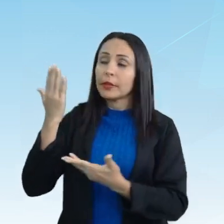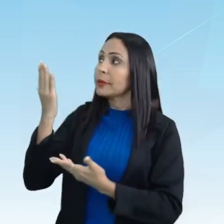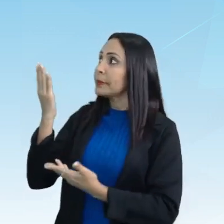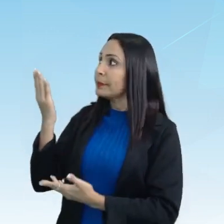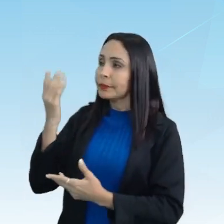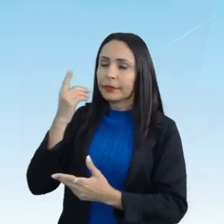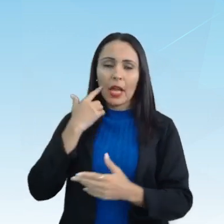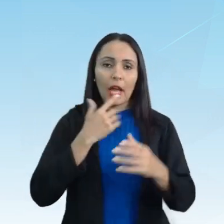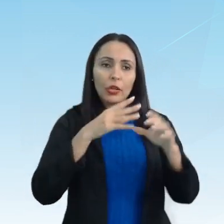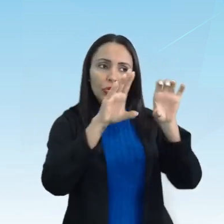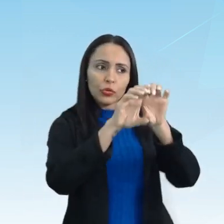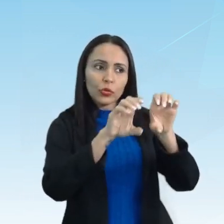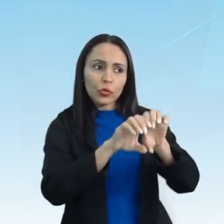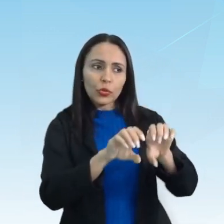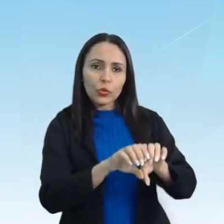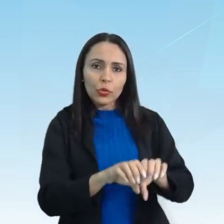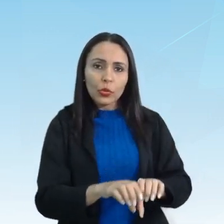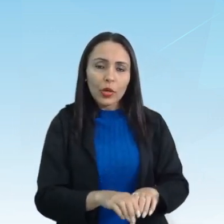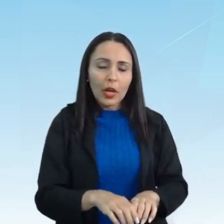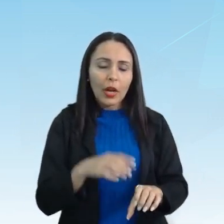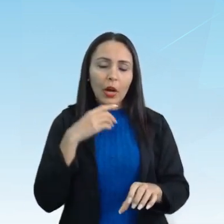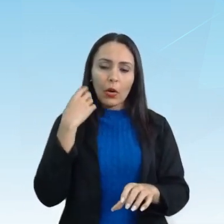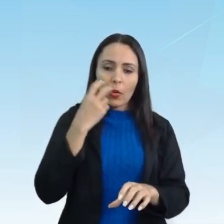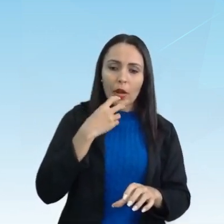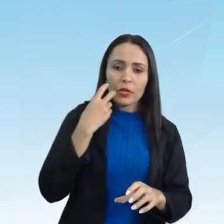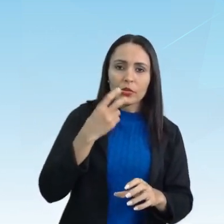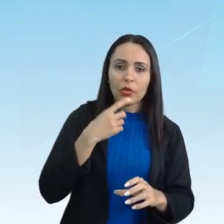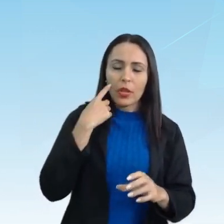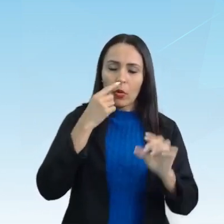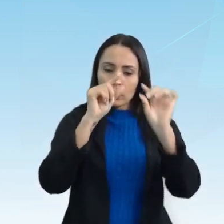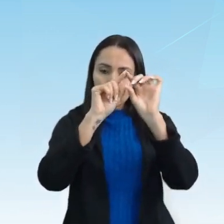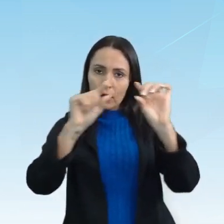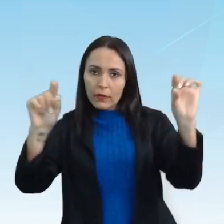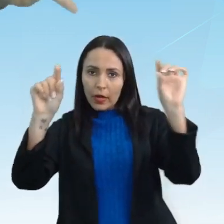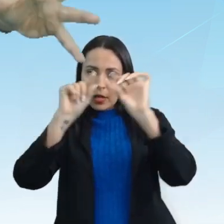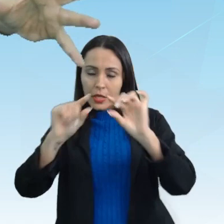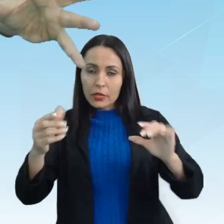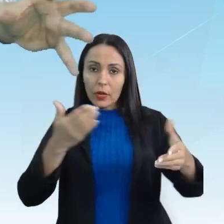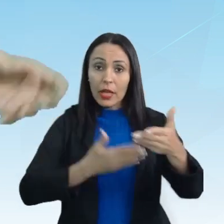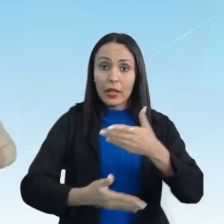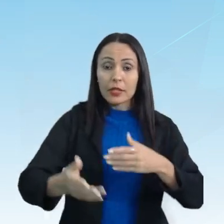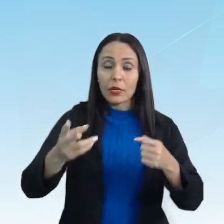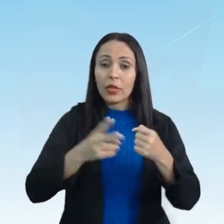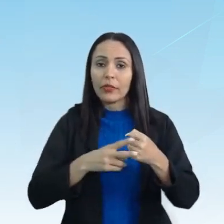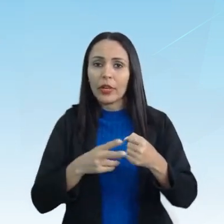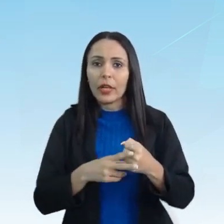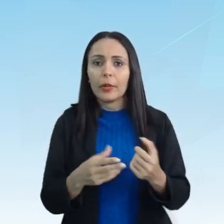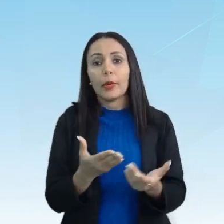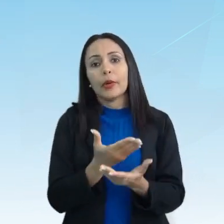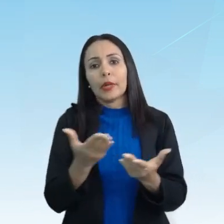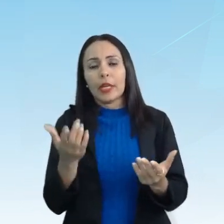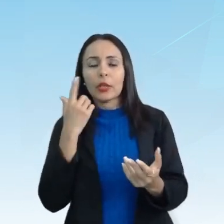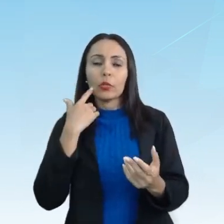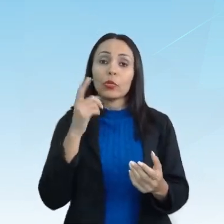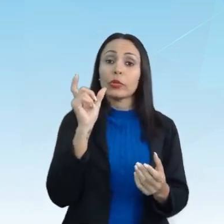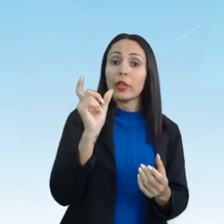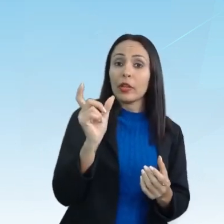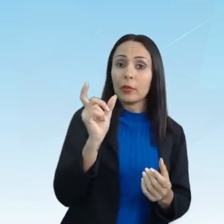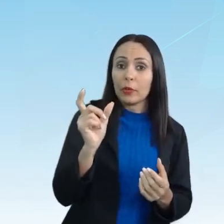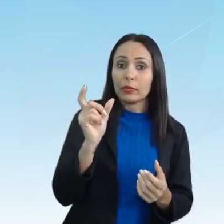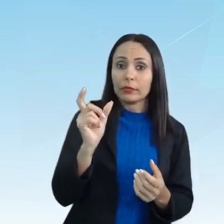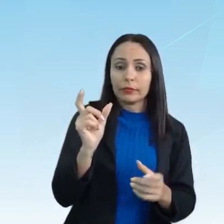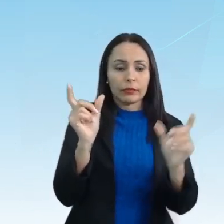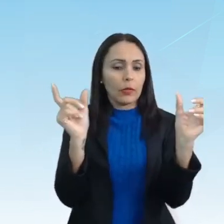a estrutura oracional da frase com a relação do verbo, o termo regente, com o